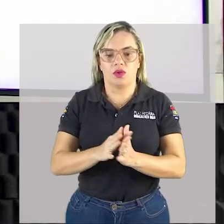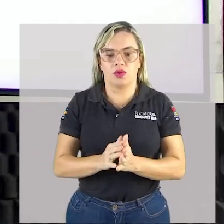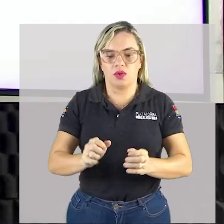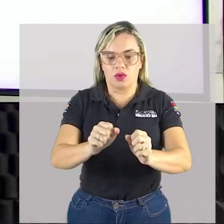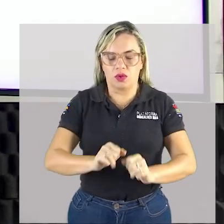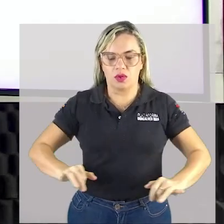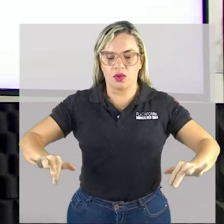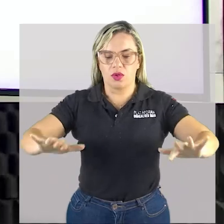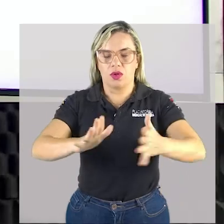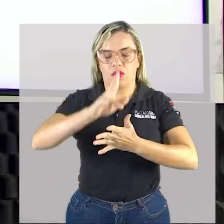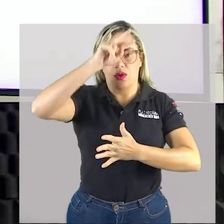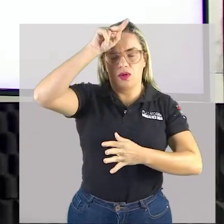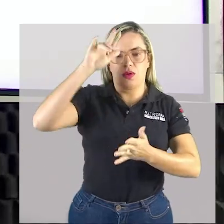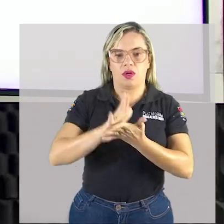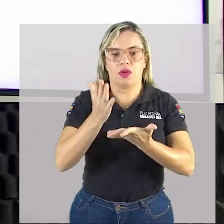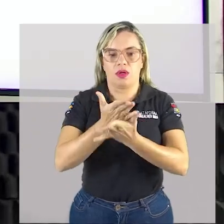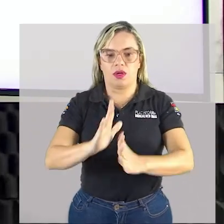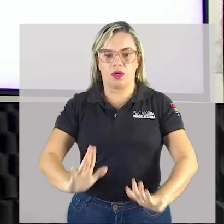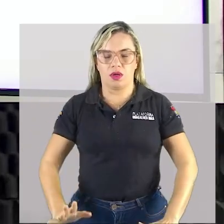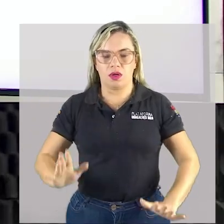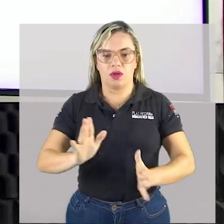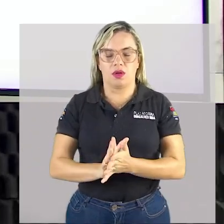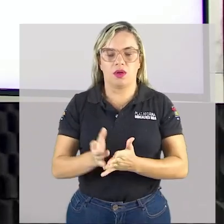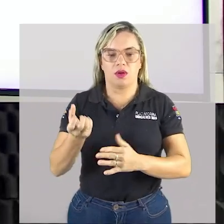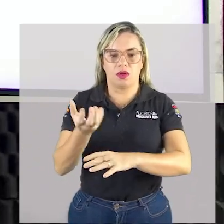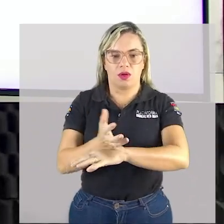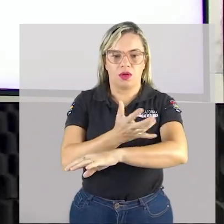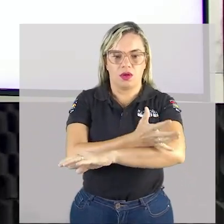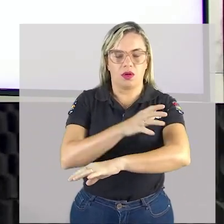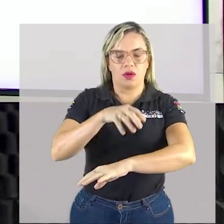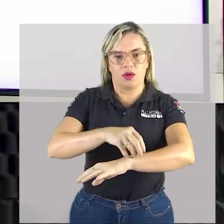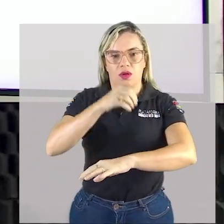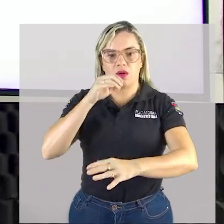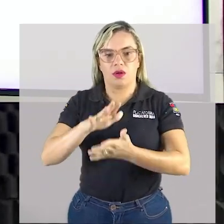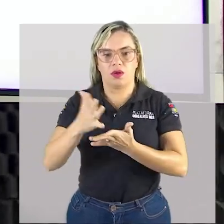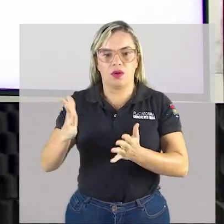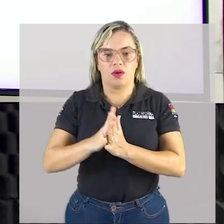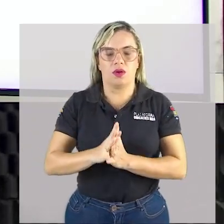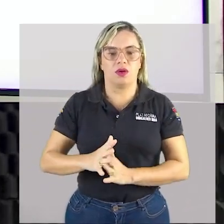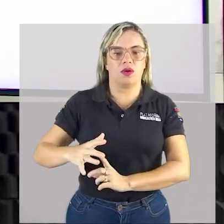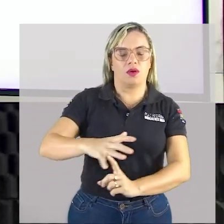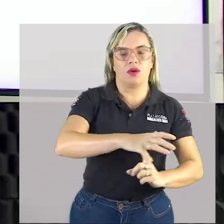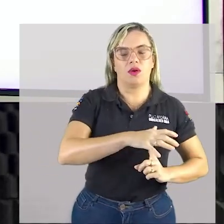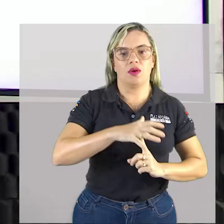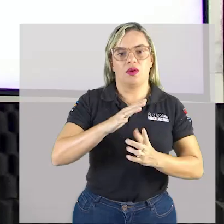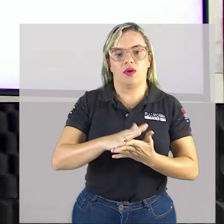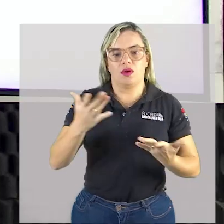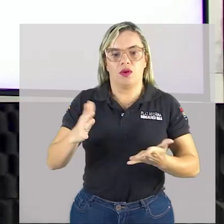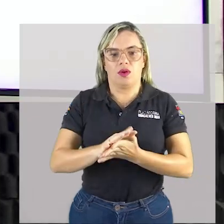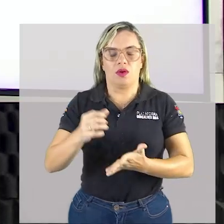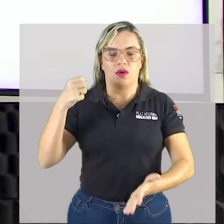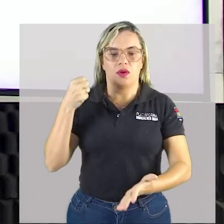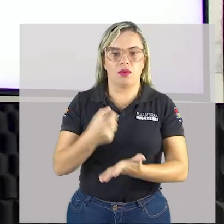resíduo ficou lá, colheu, foi para a feira, a gente foi lá e comprou aquele